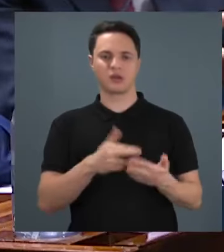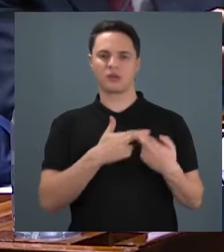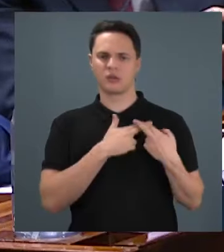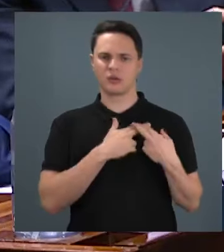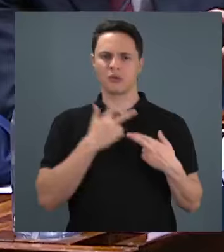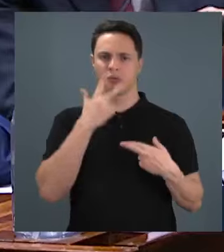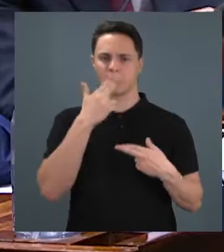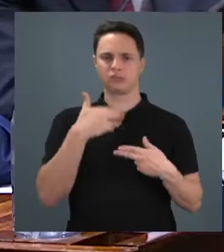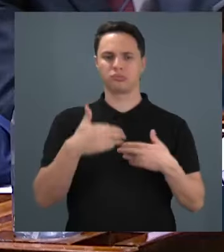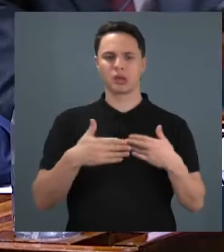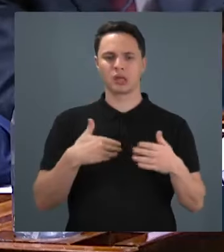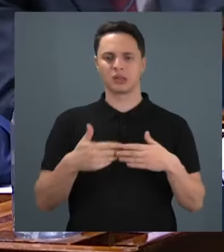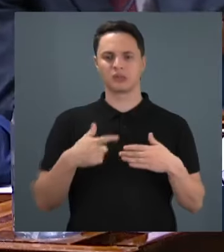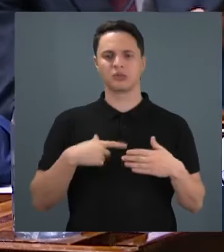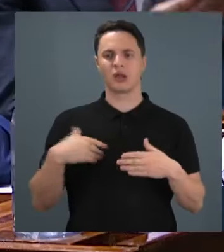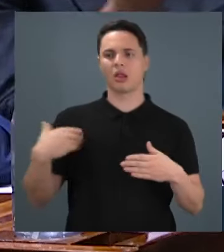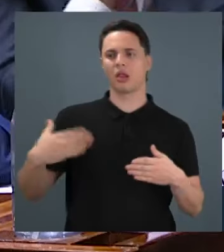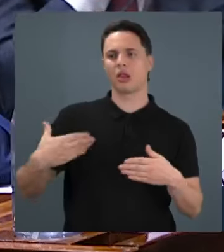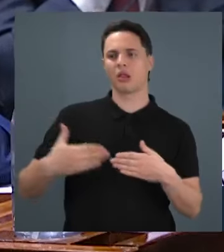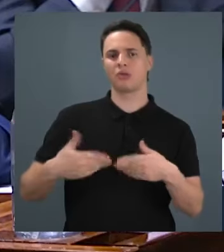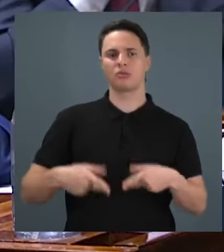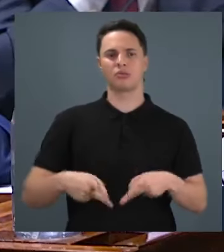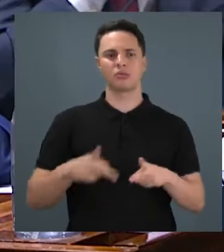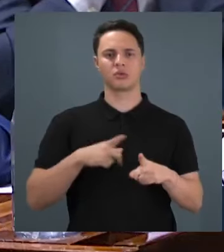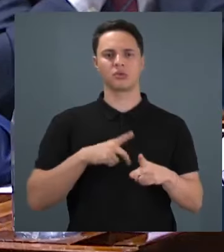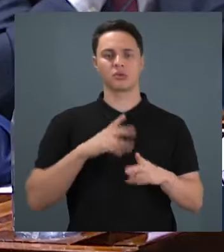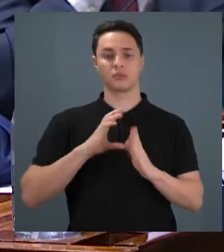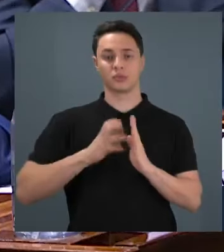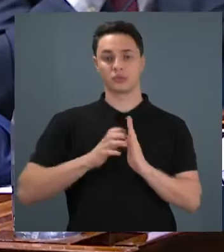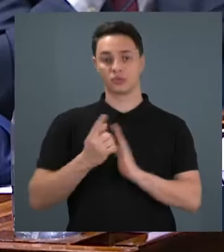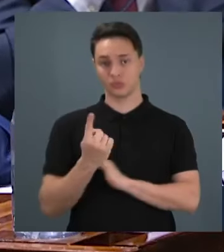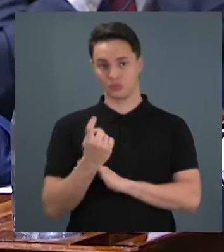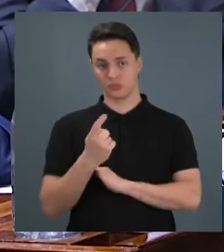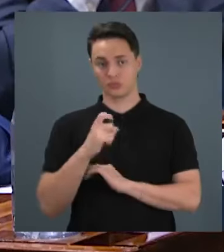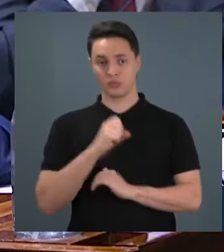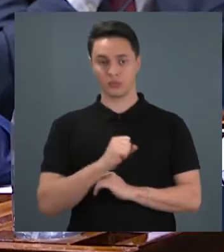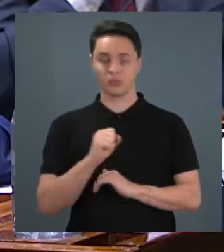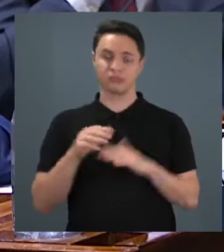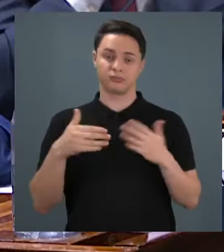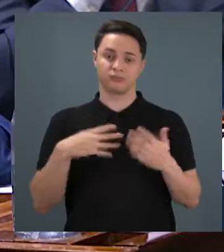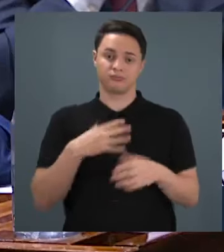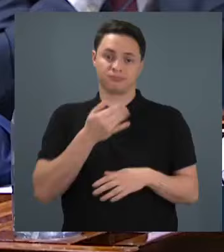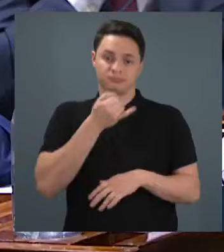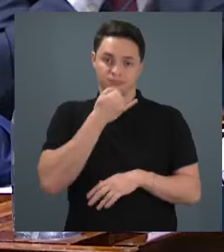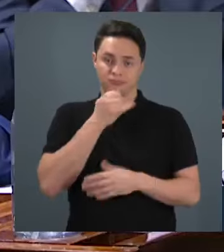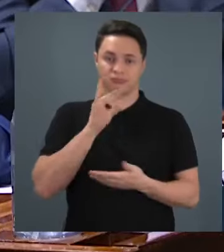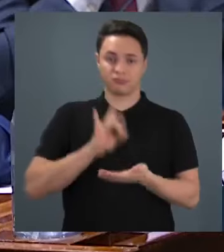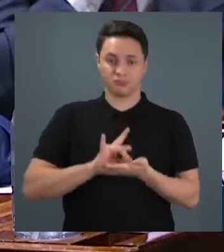que só visam a perpetuação de um partido no poder. Então, eu lamento,